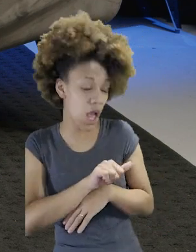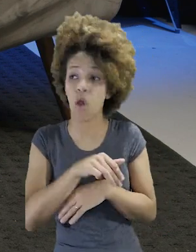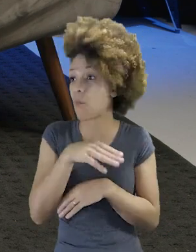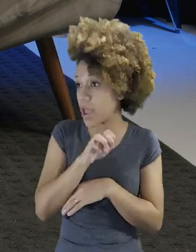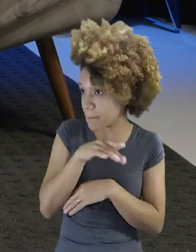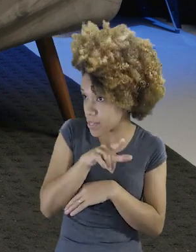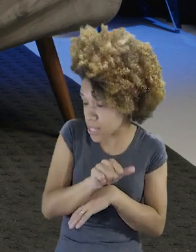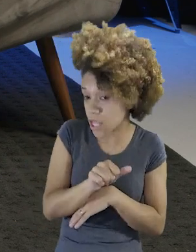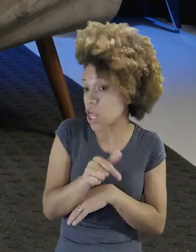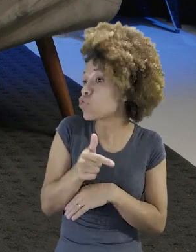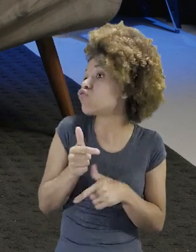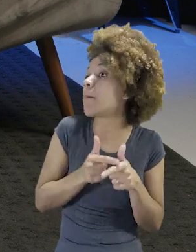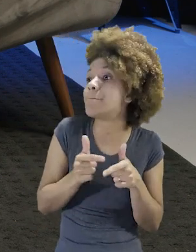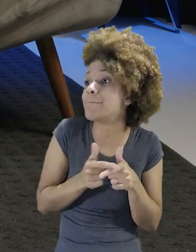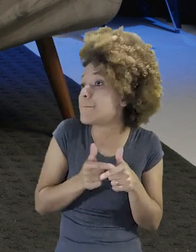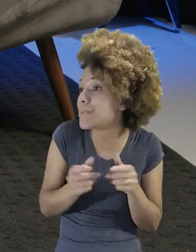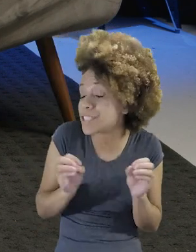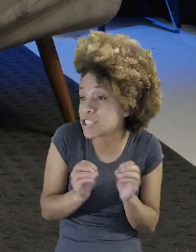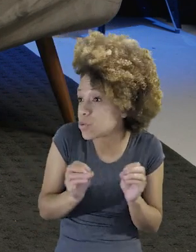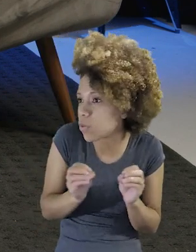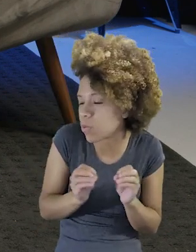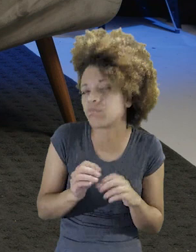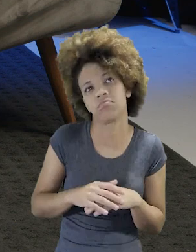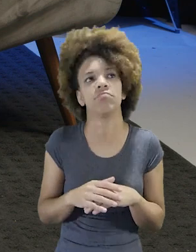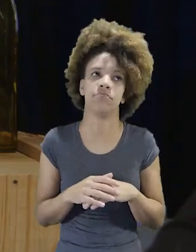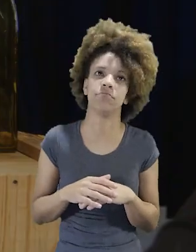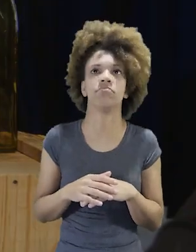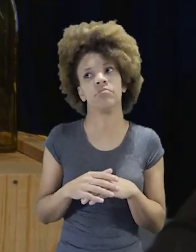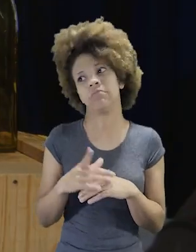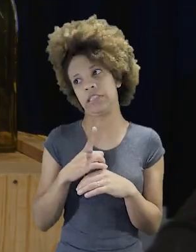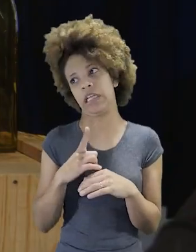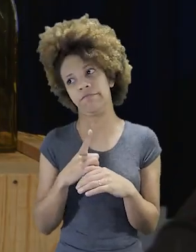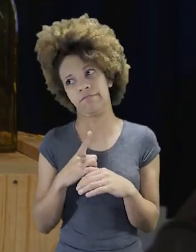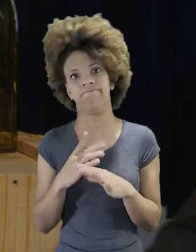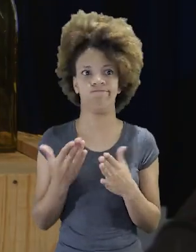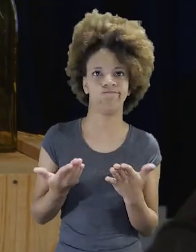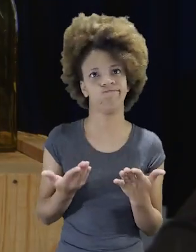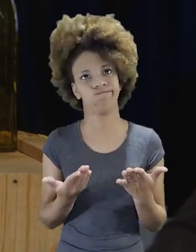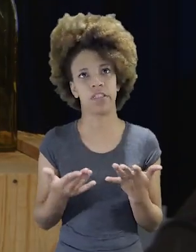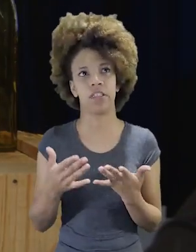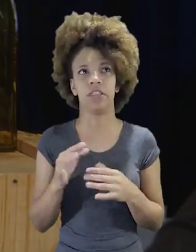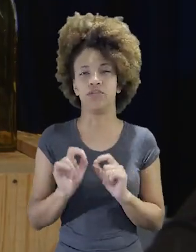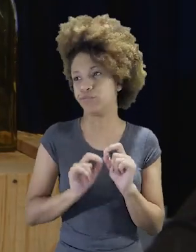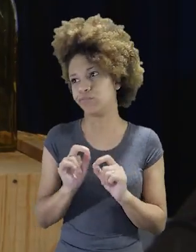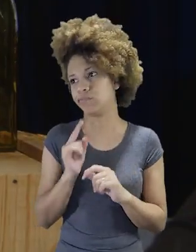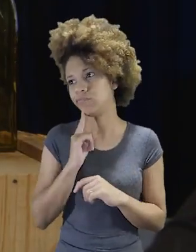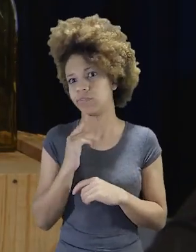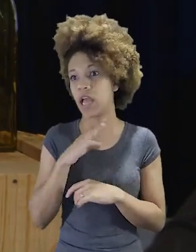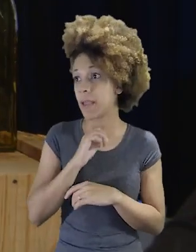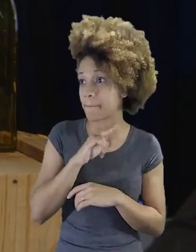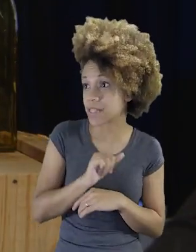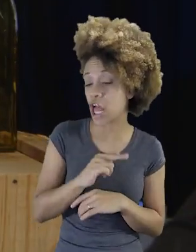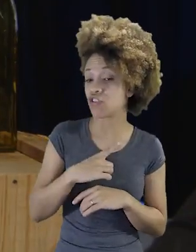foi um negócio até que virou um motivo de né porque a minha cidade como tinha a questão de better né cara